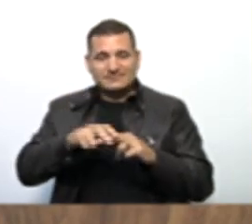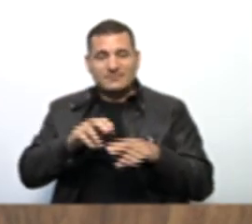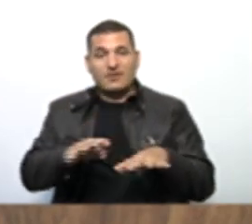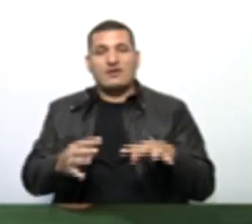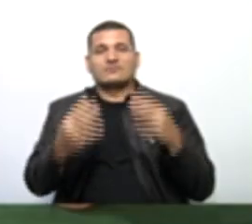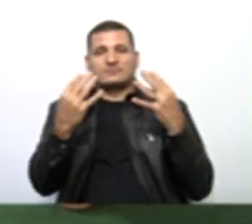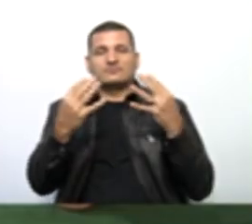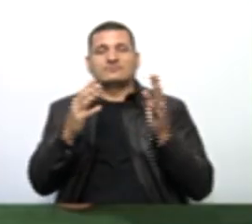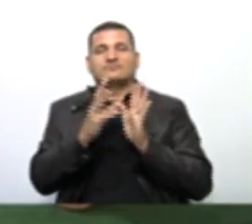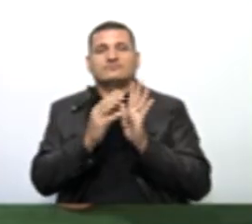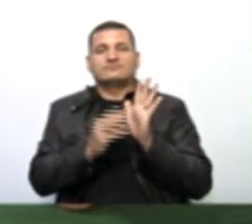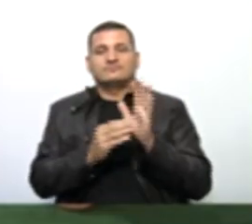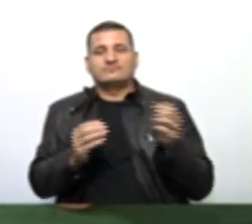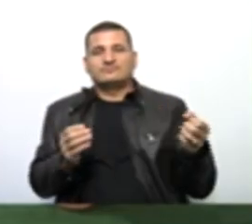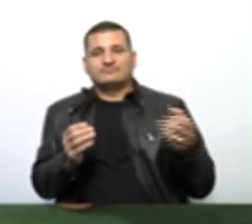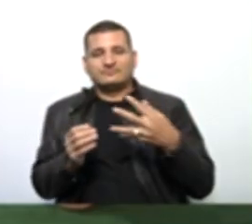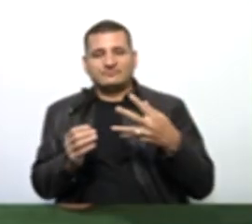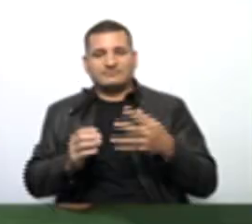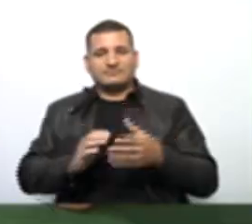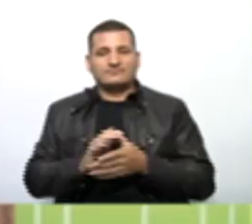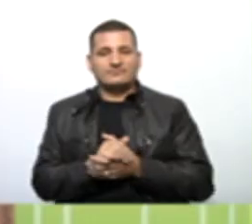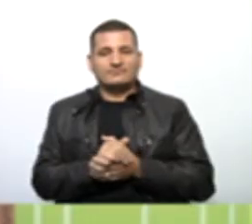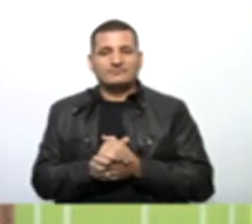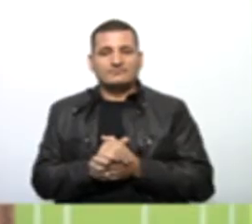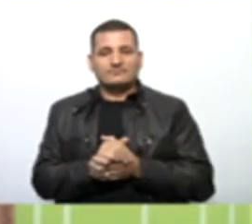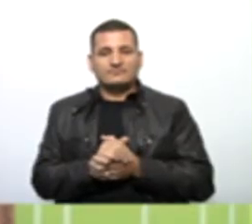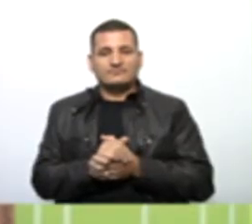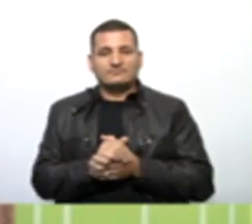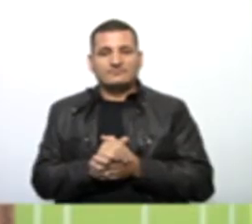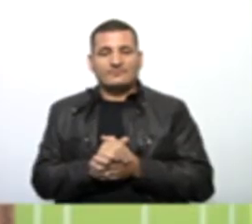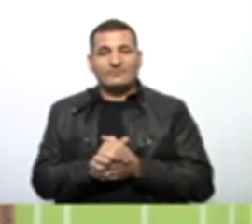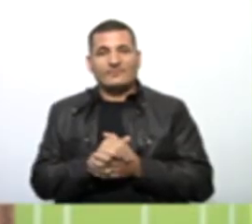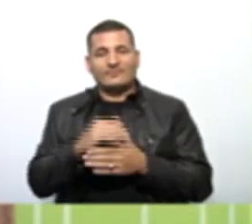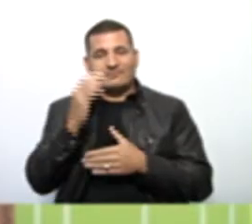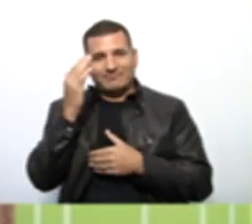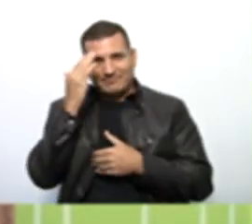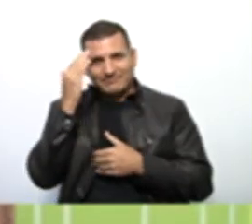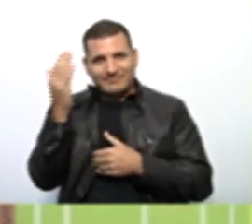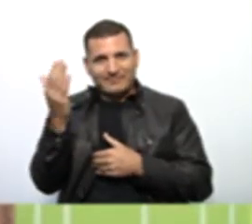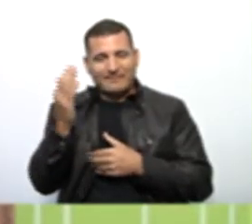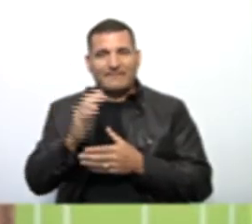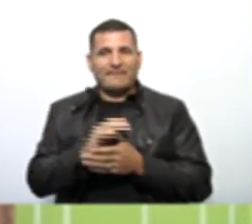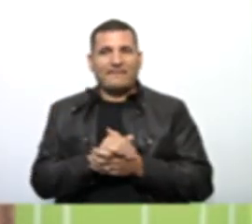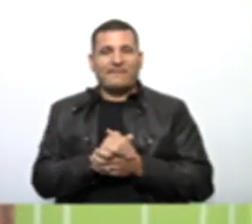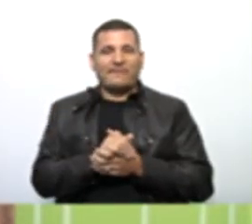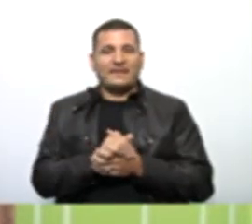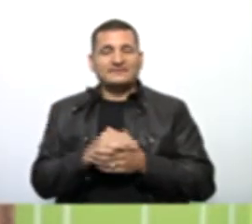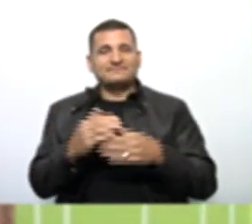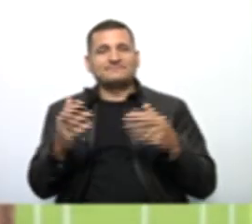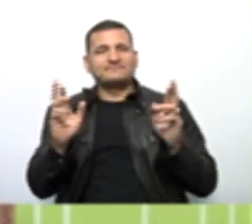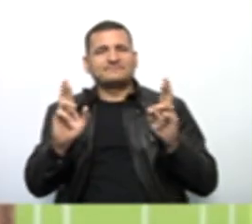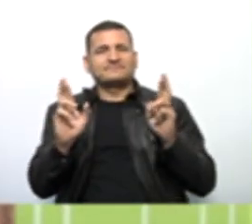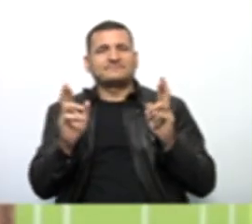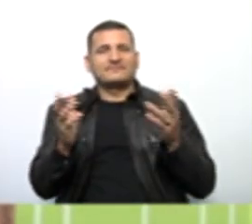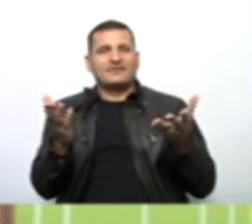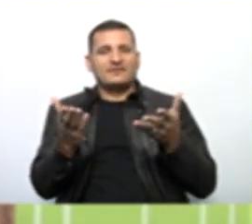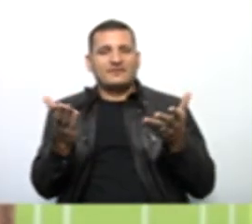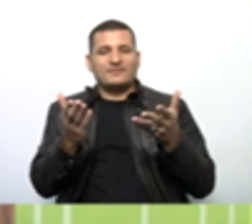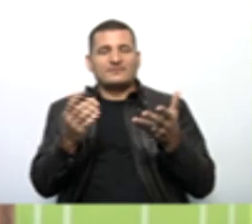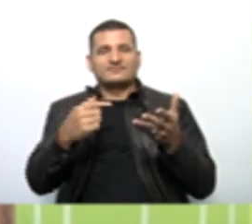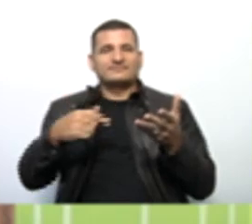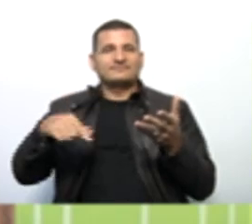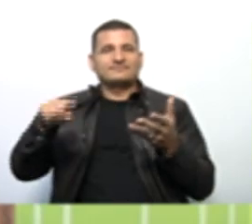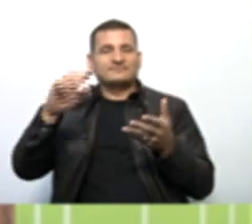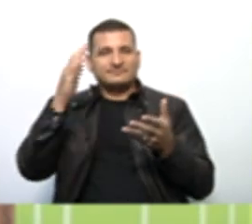nesse processo e isso mesmo eu sou muito muito obrigado estamos de volta aqui e espero agora que vocês vão nós vamos compreender